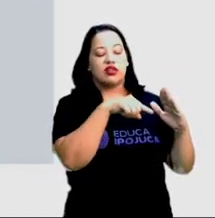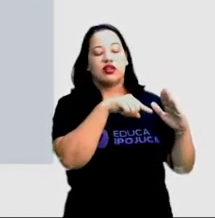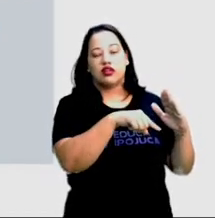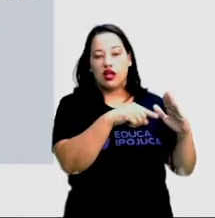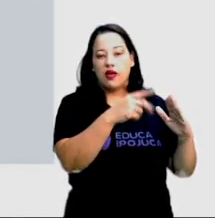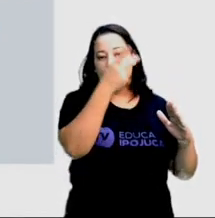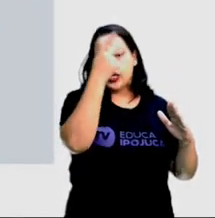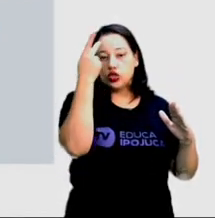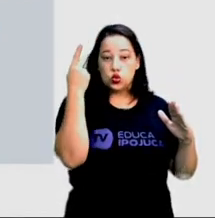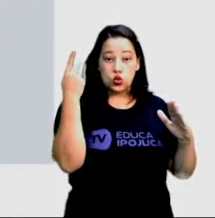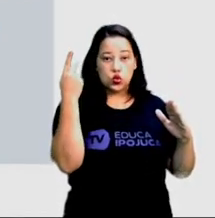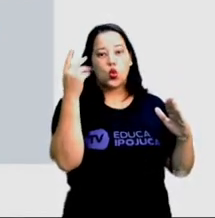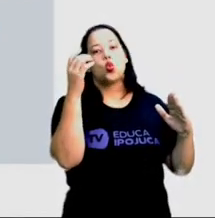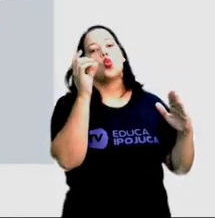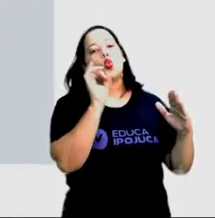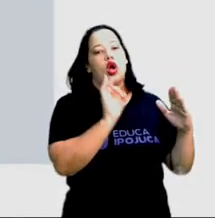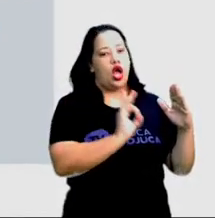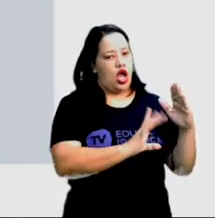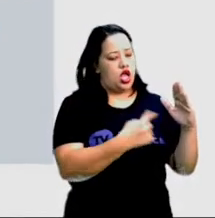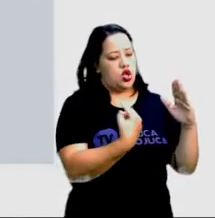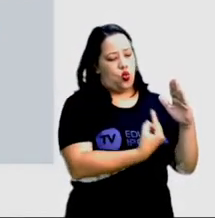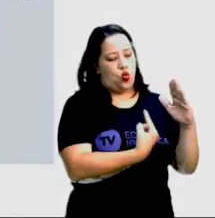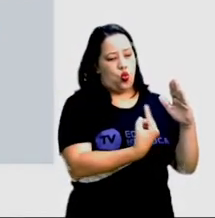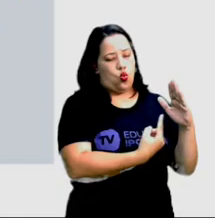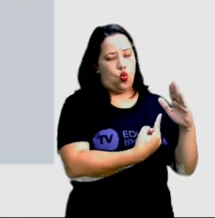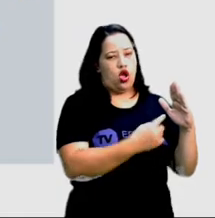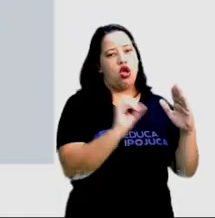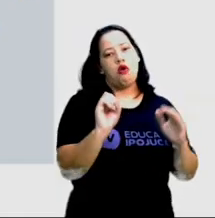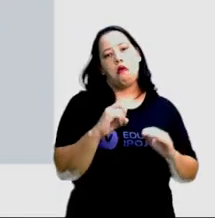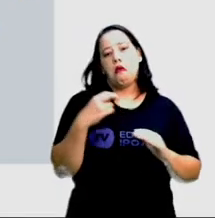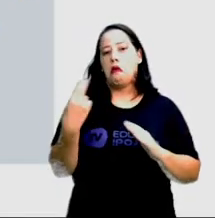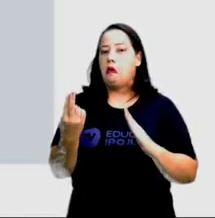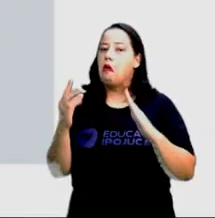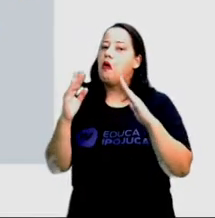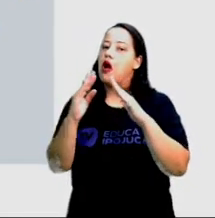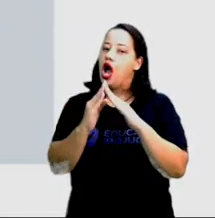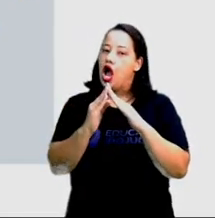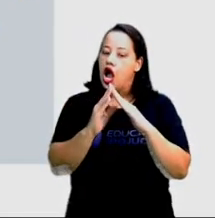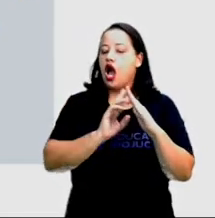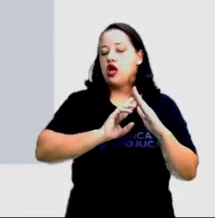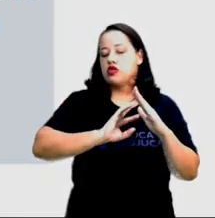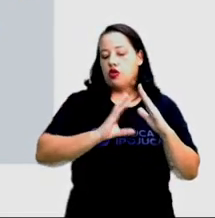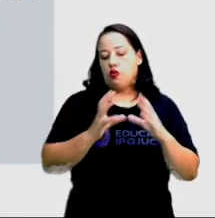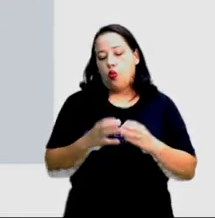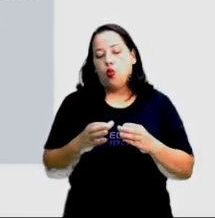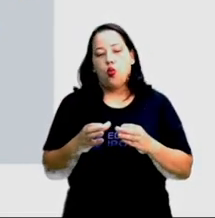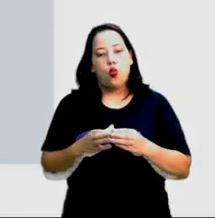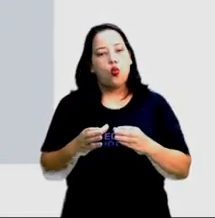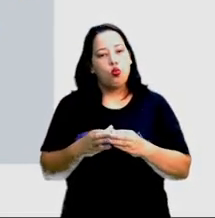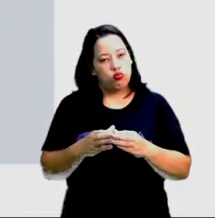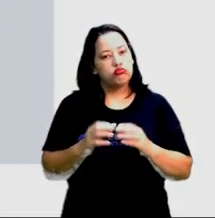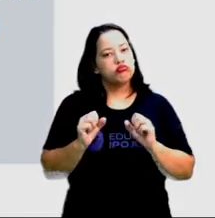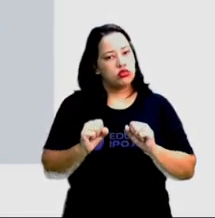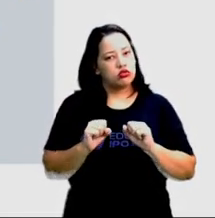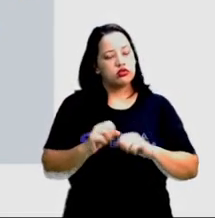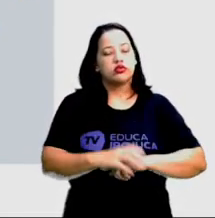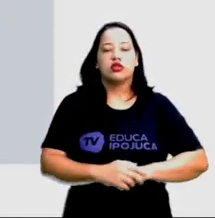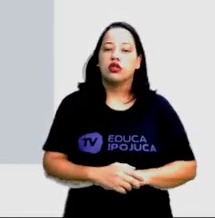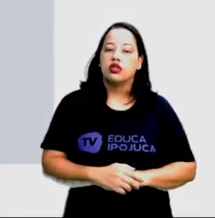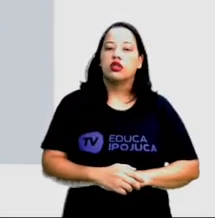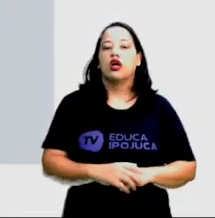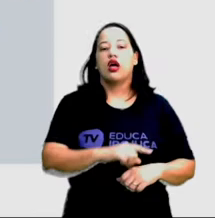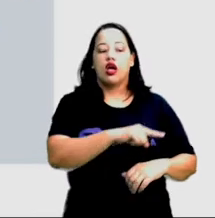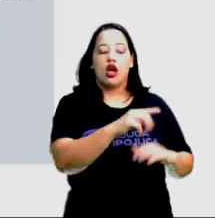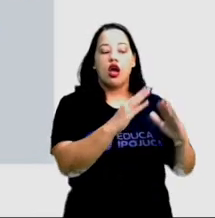pessoas de maneira individual ou coletiva. Aprendemos também que as moradias, elas